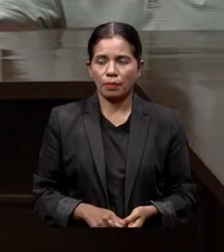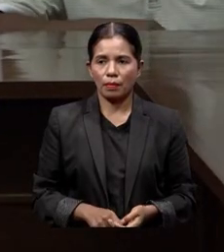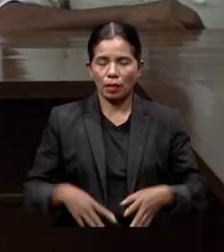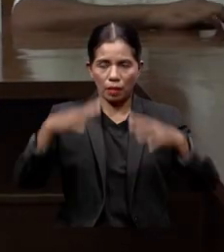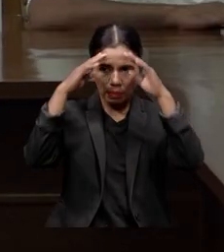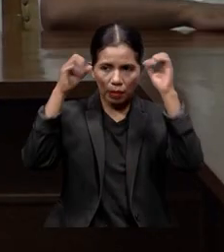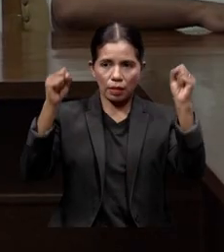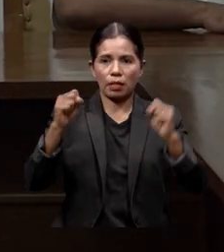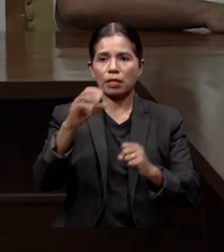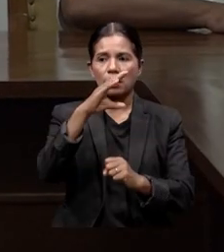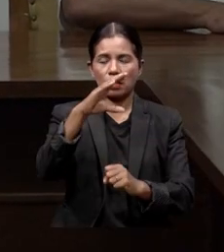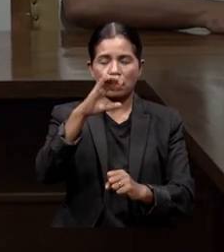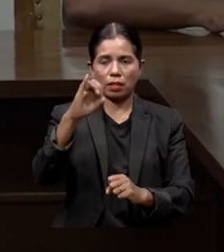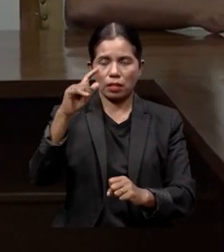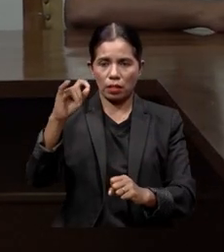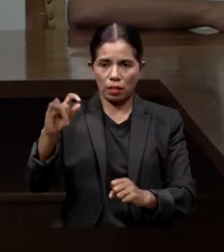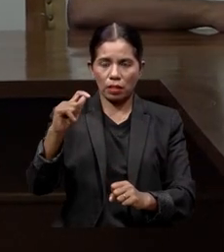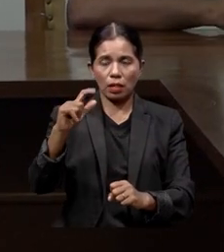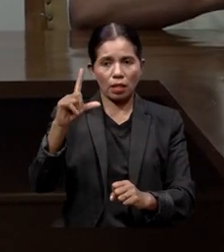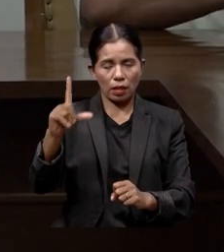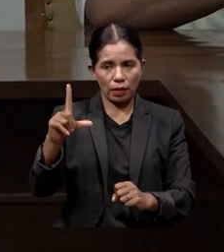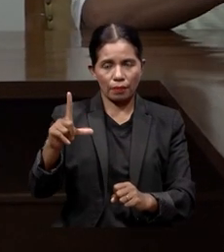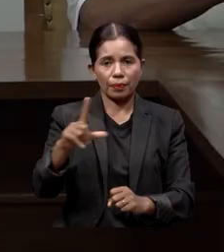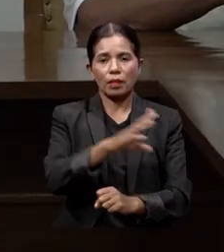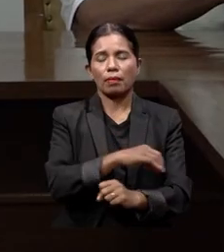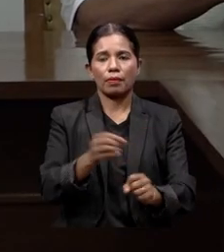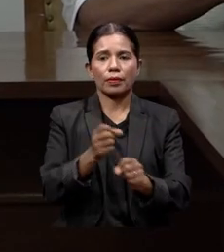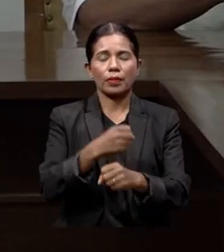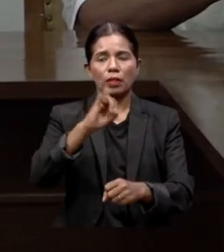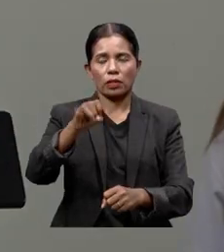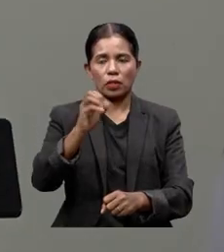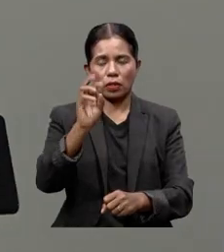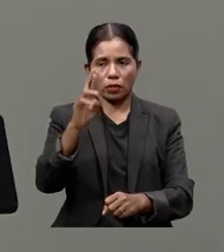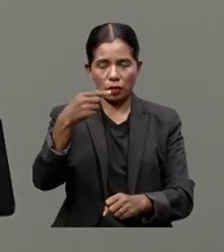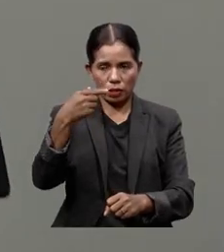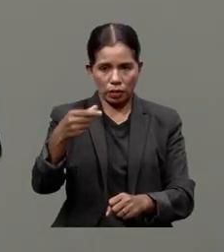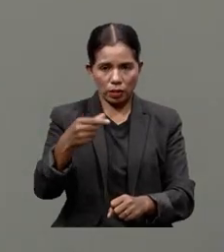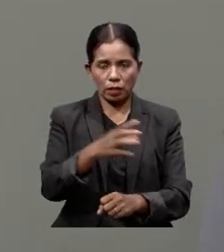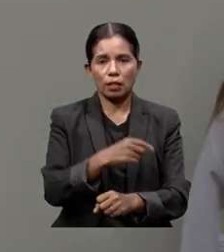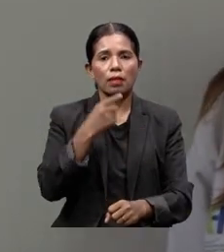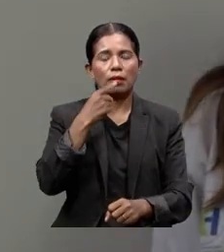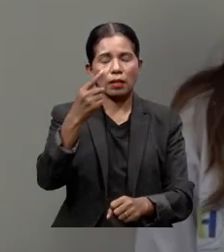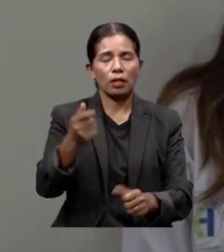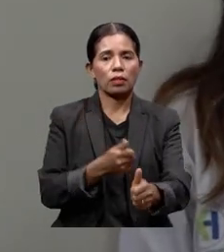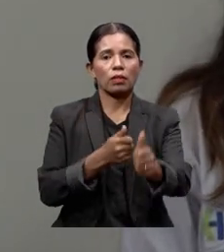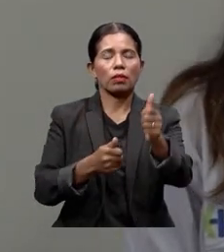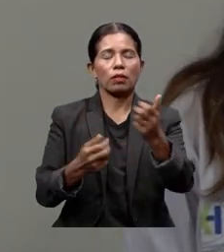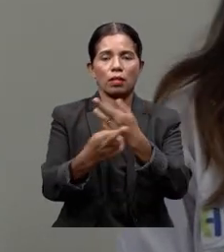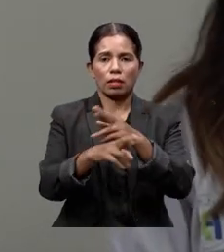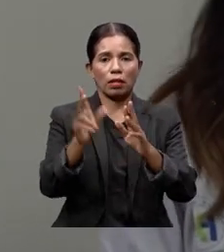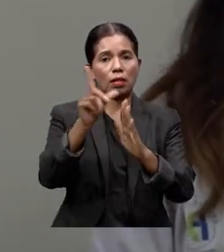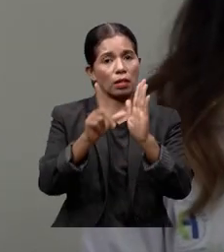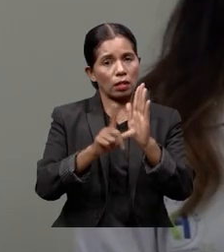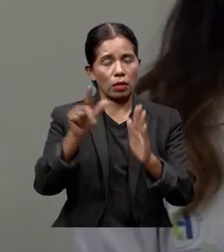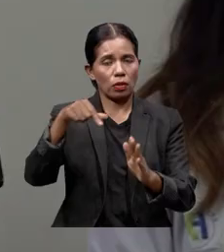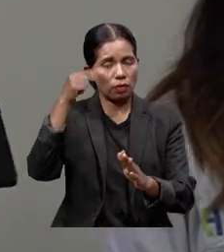Presidente Câmara Comércio no Indústria Timor-Leste, KCCITL, Jorge Manuel de Arouso Serrano Hateten, baseia para resolução governo